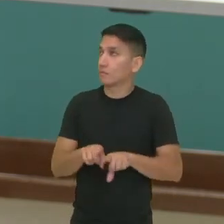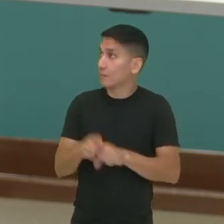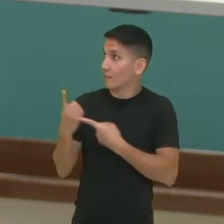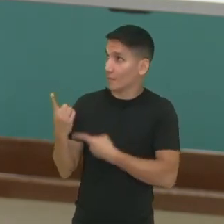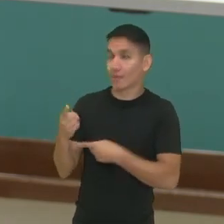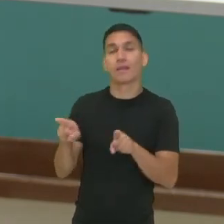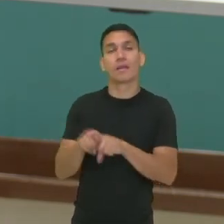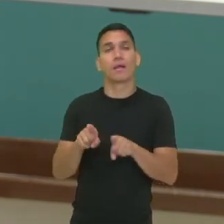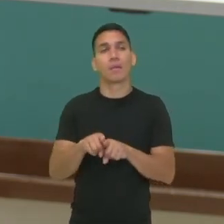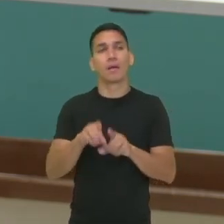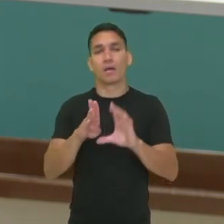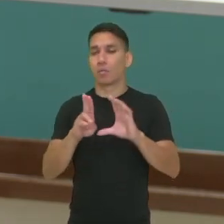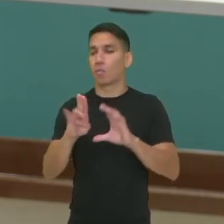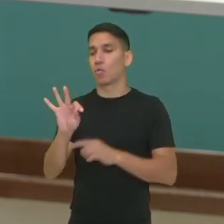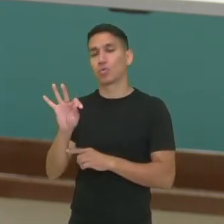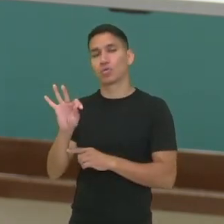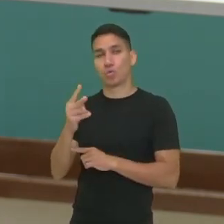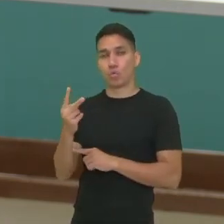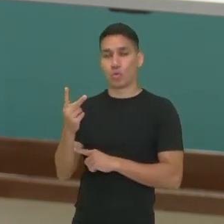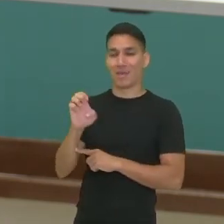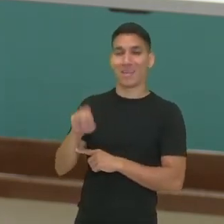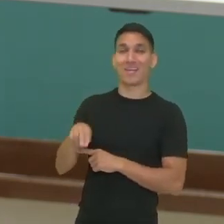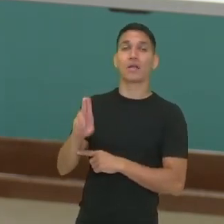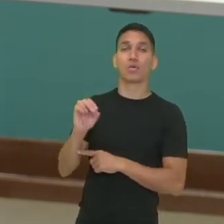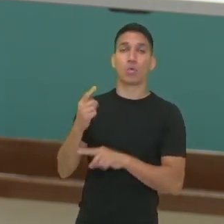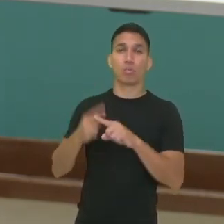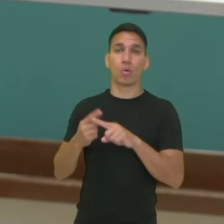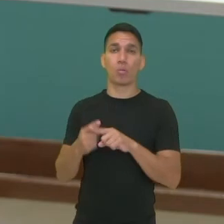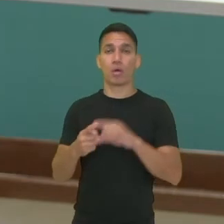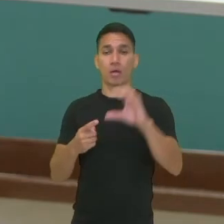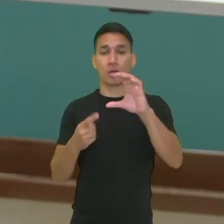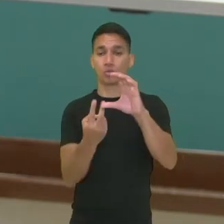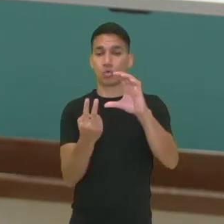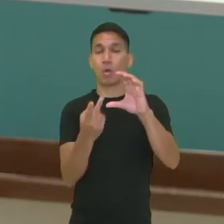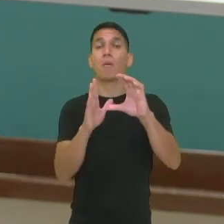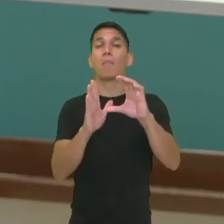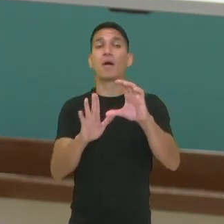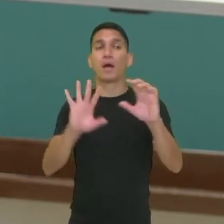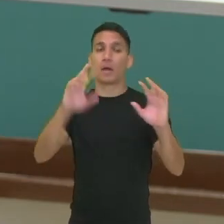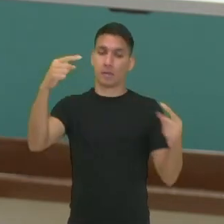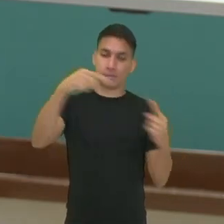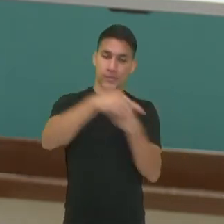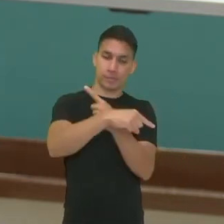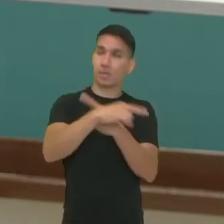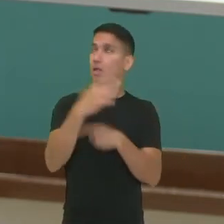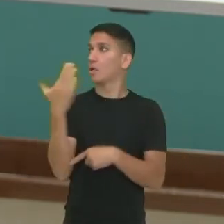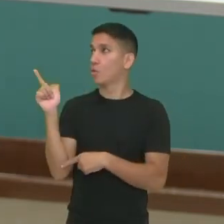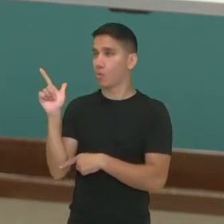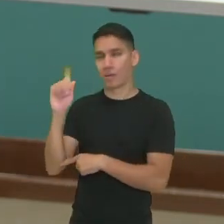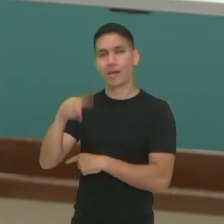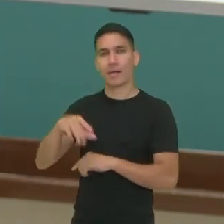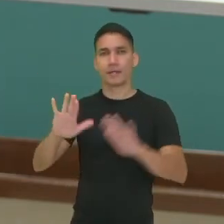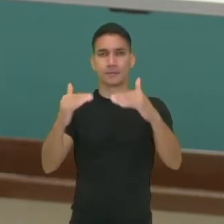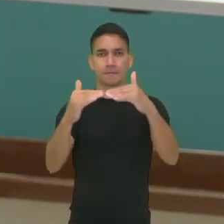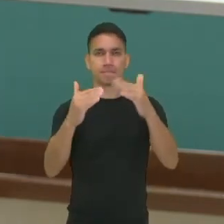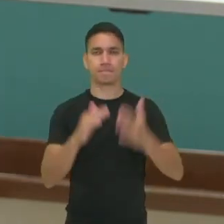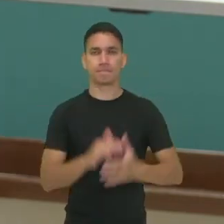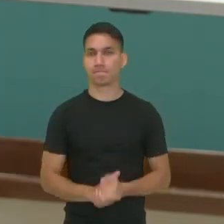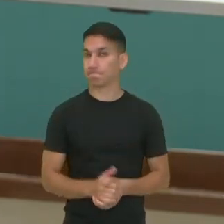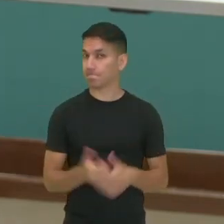né, but2eno, porque a dupla ligação está no carbono número 2, só que aqui é trans e aqui é